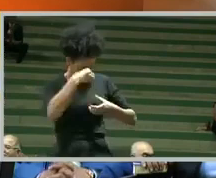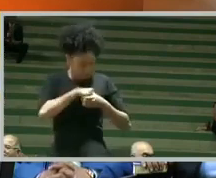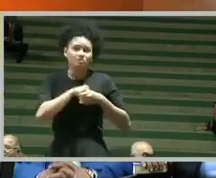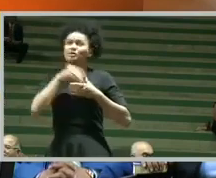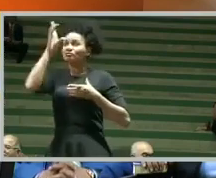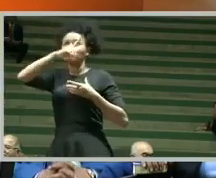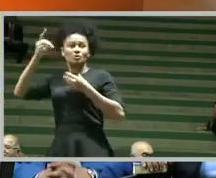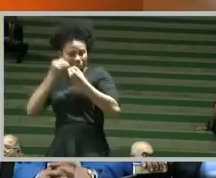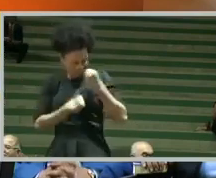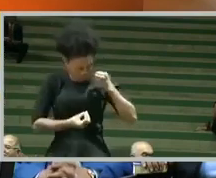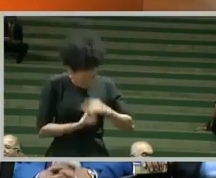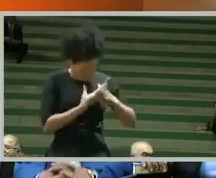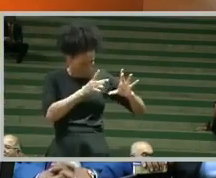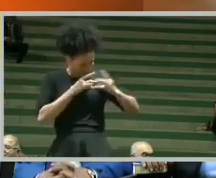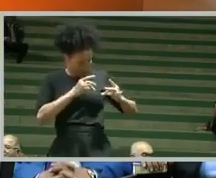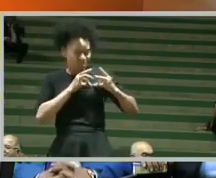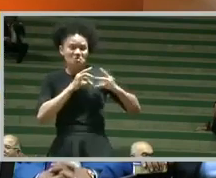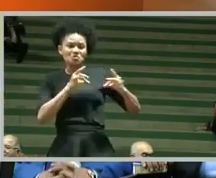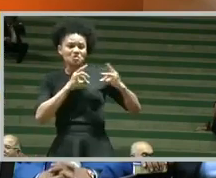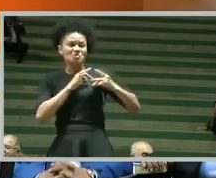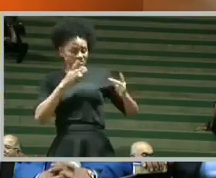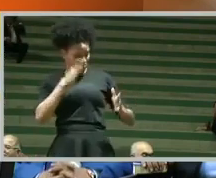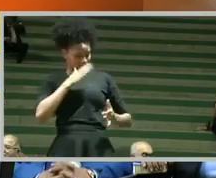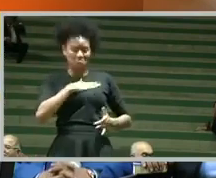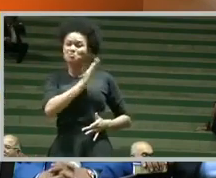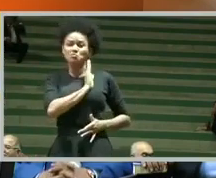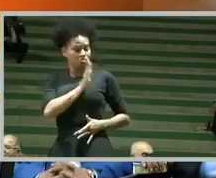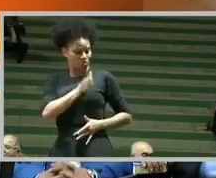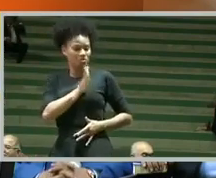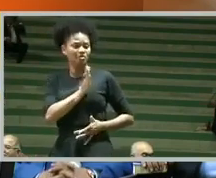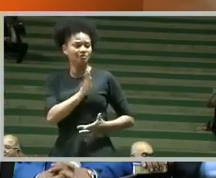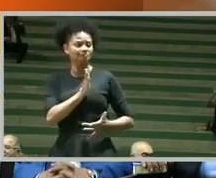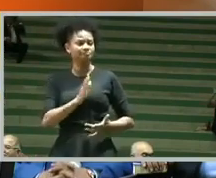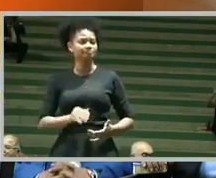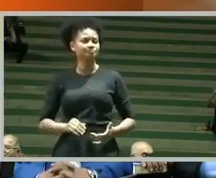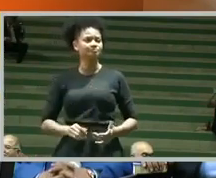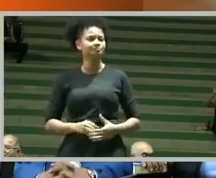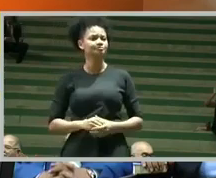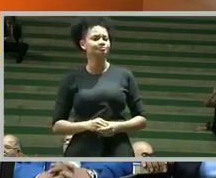Deus plantou no meu coração.